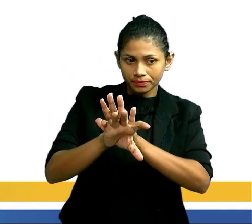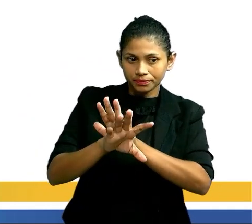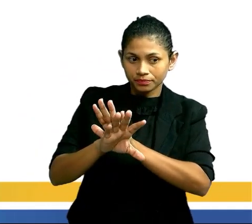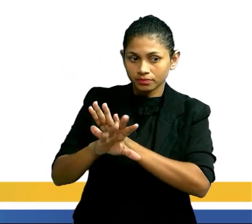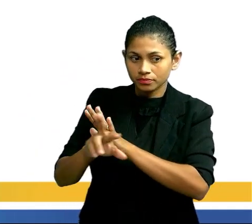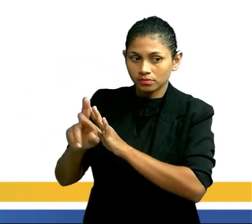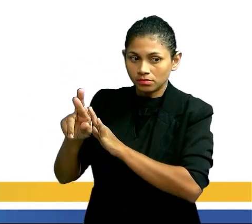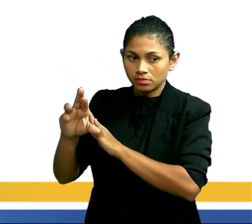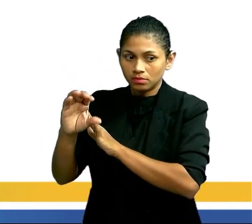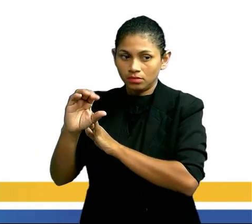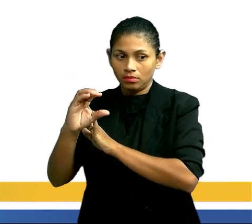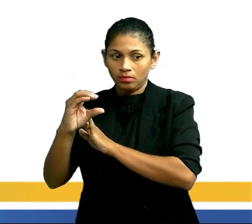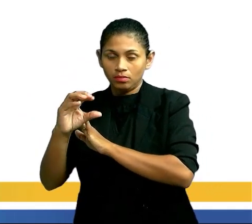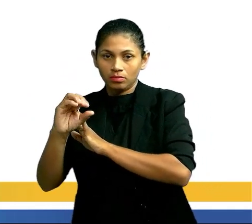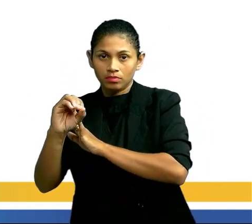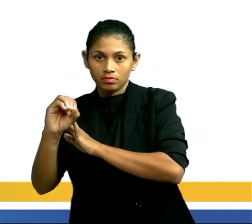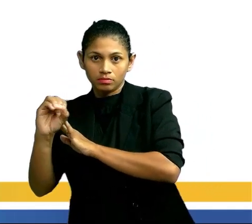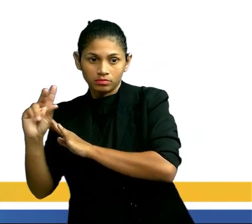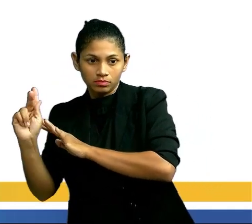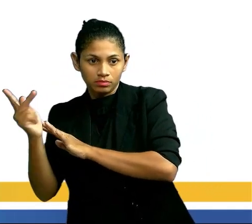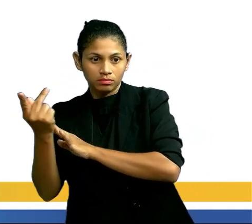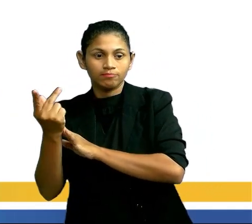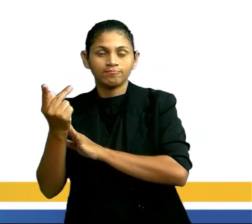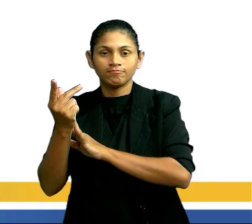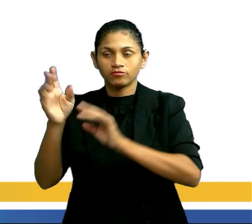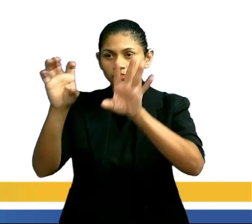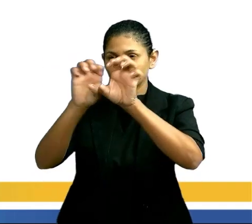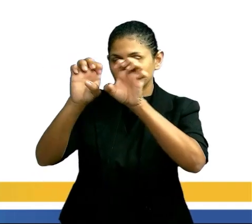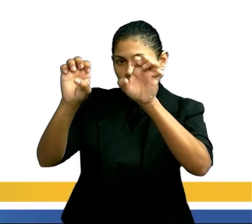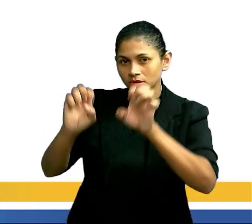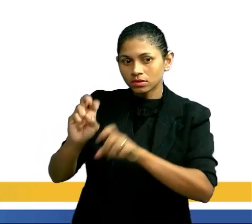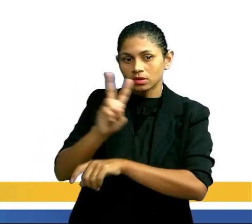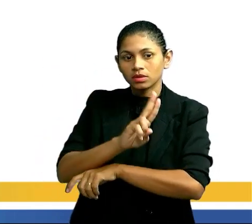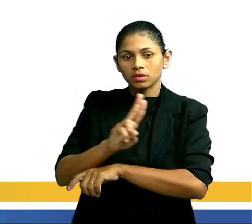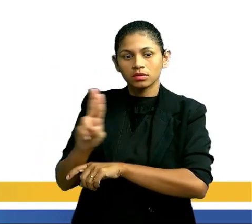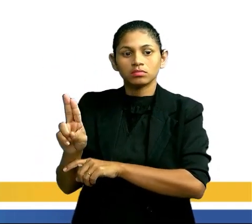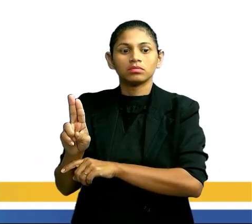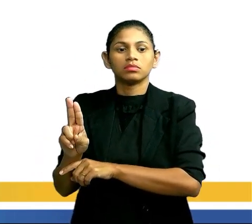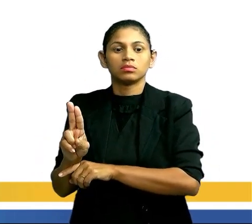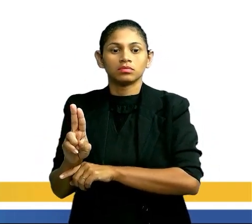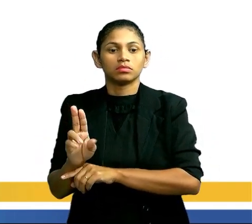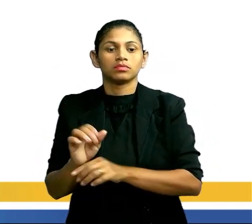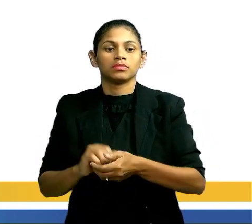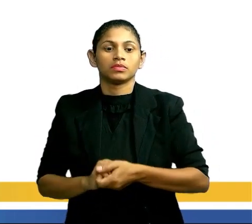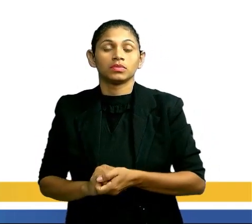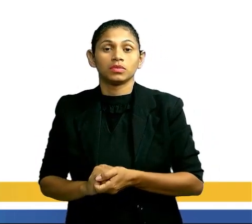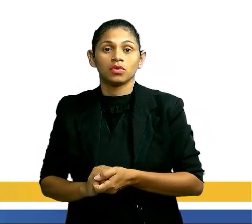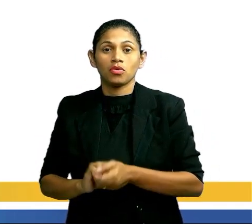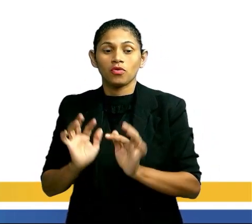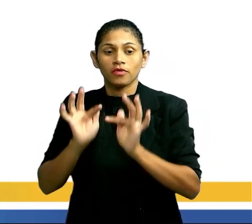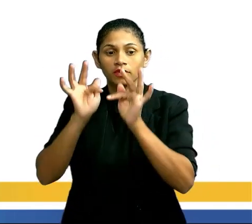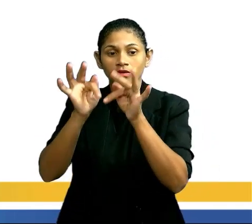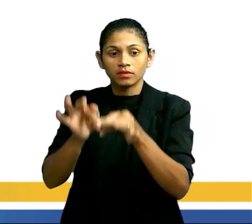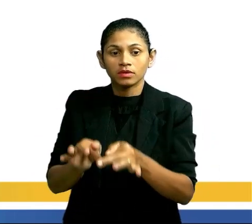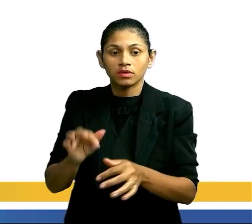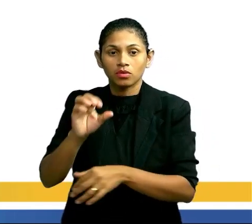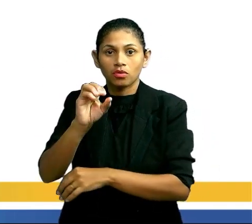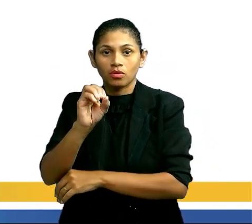A nomenclatura ela vai seguir a mesma, cadeia principal, ramificações e a terminação oico,